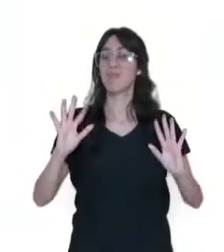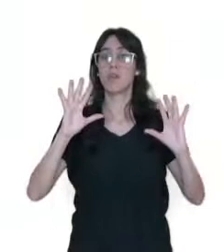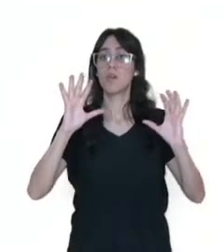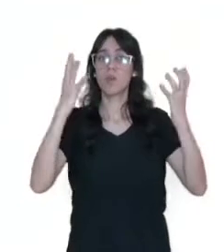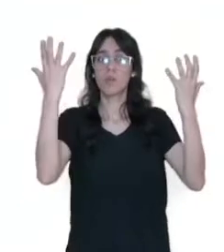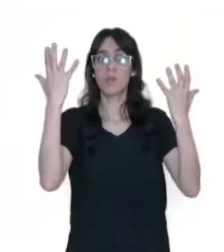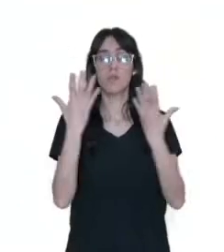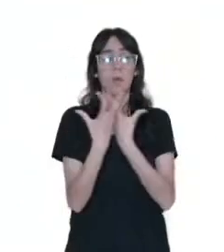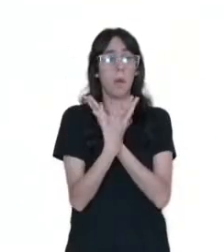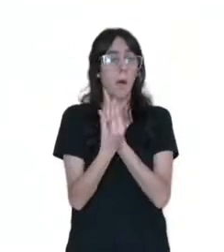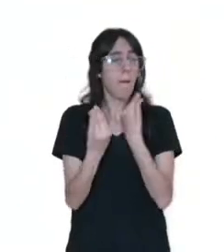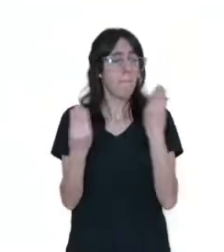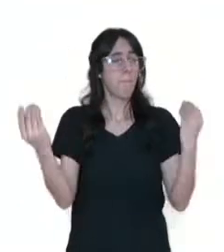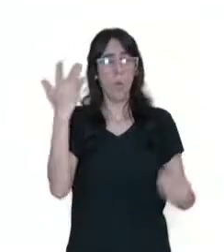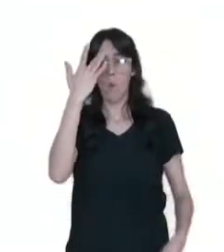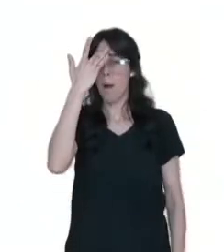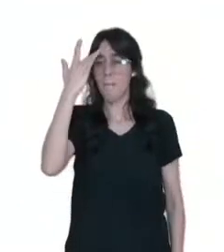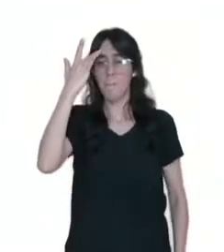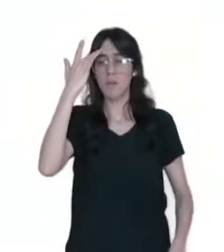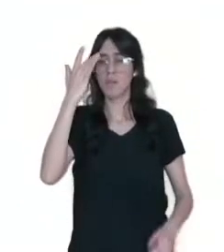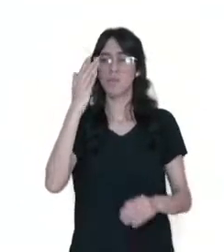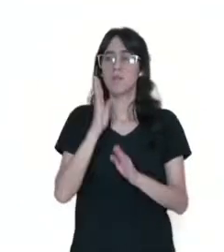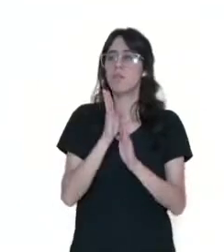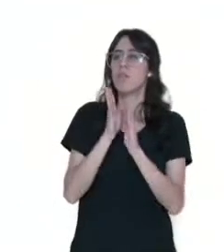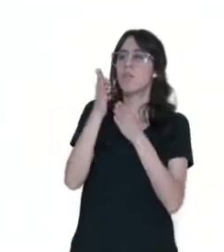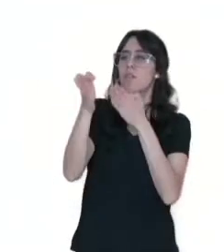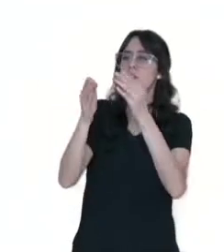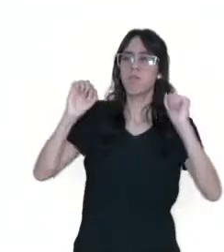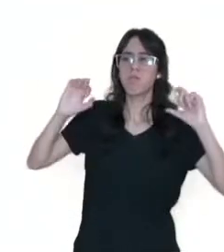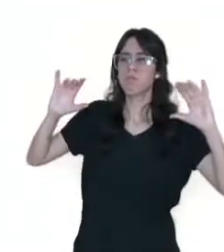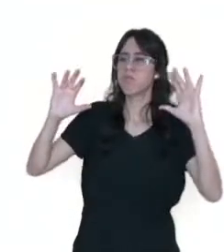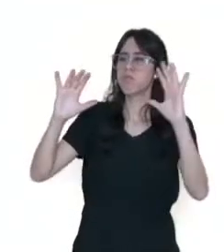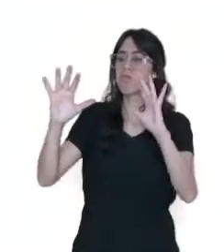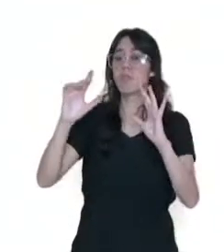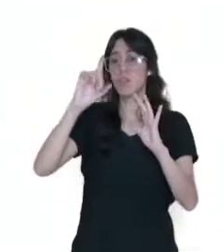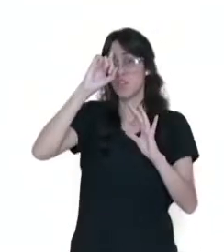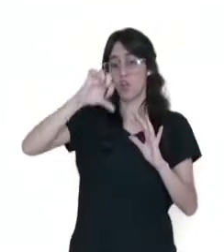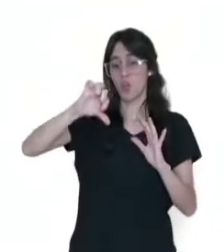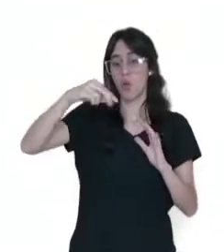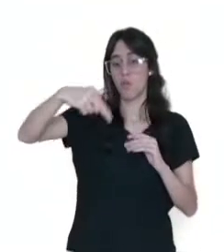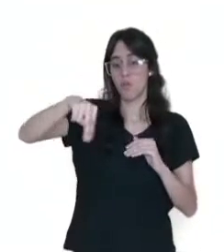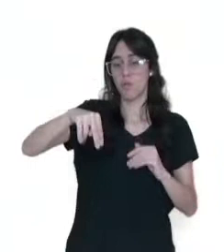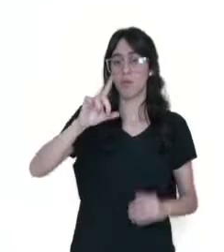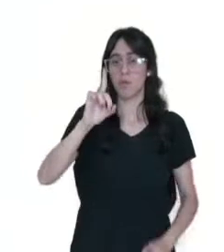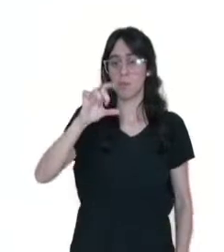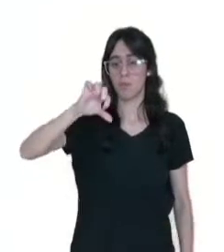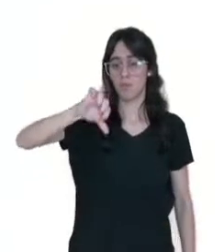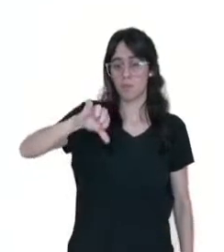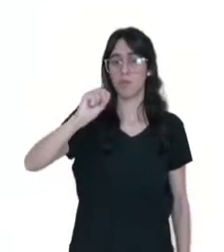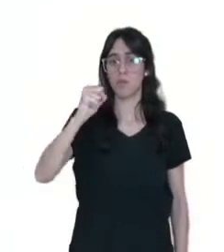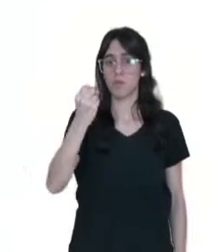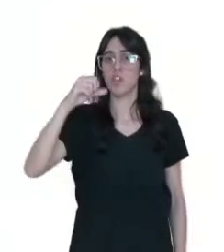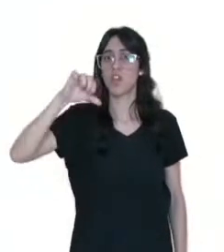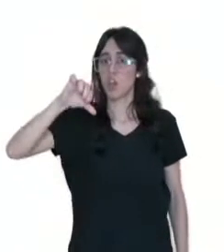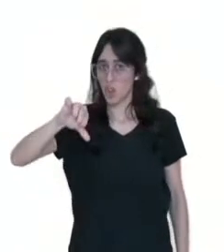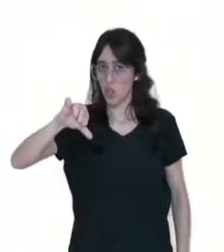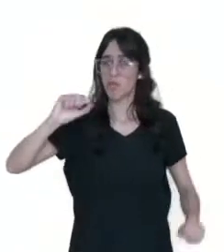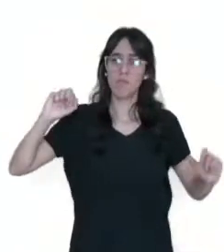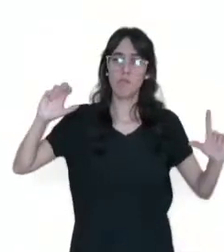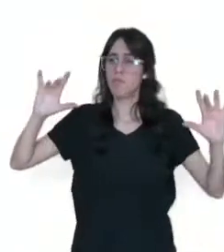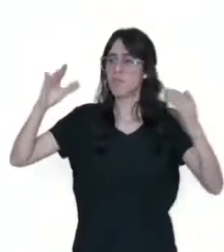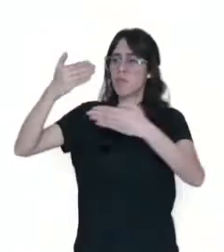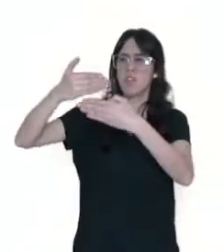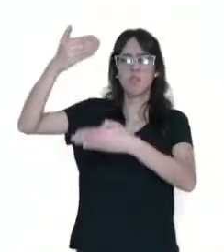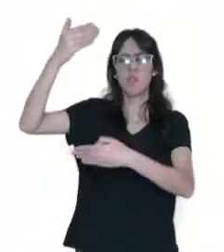pessoas se dirigiram aos arredores do Muro de Berlim a partir do dia 9 de novembro de 1989 e começaram